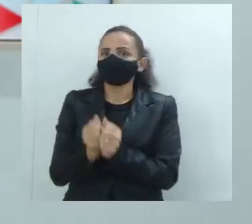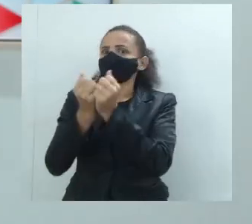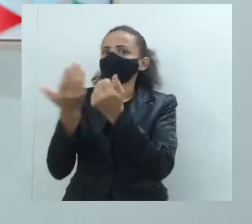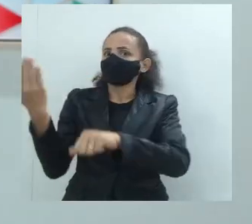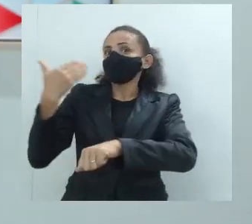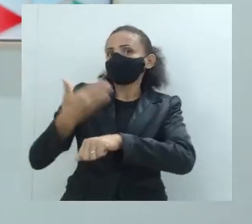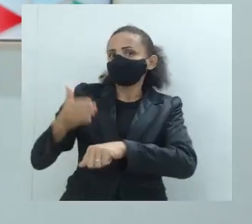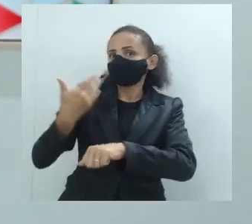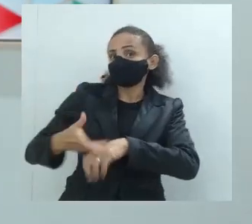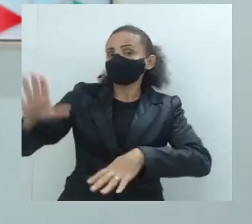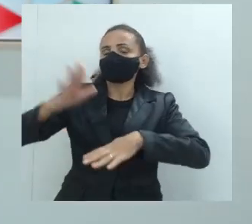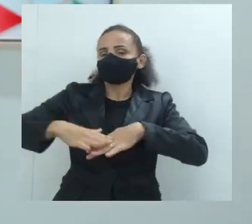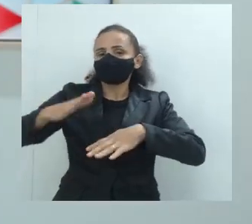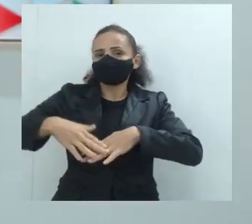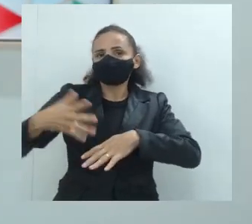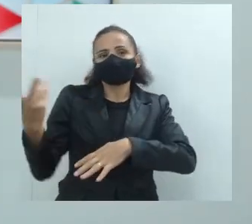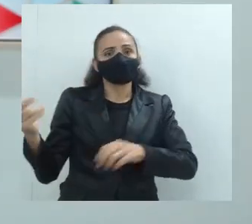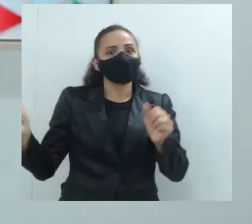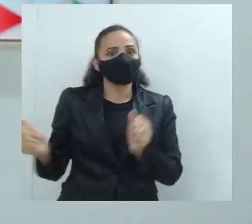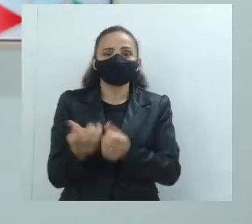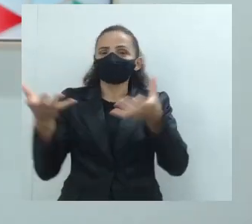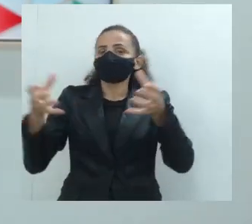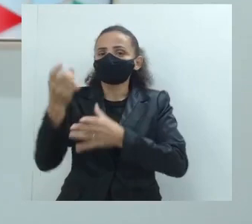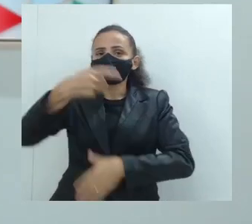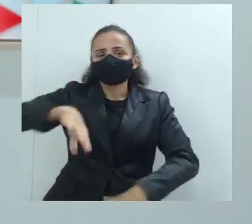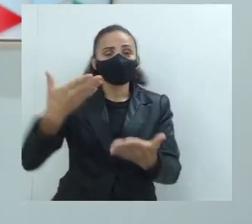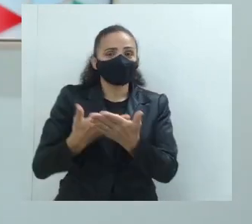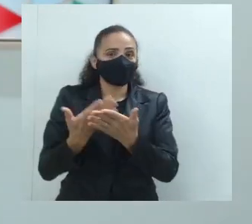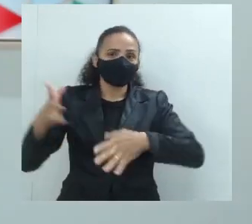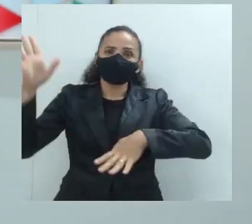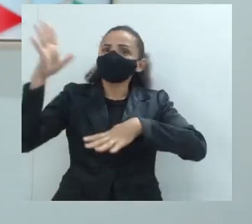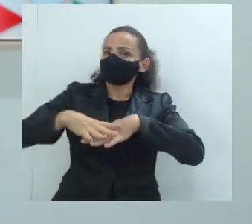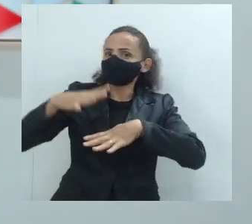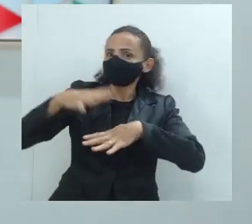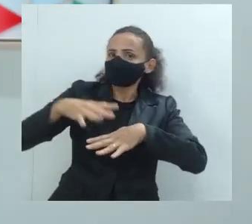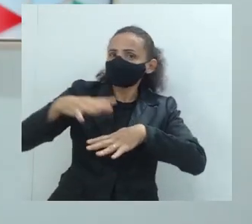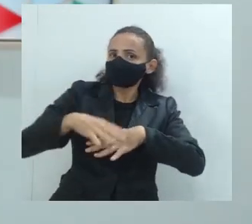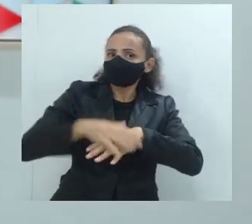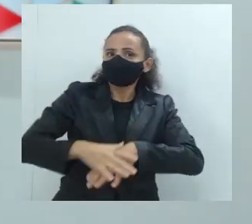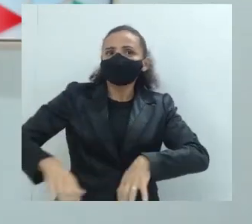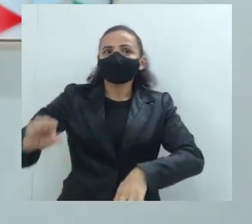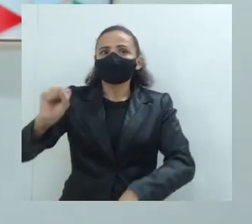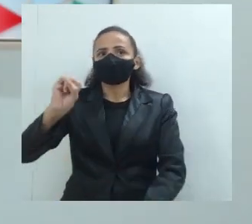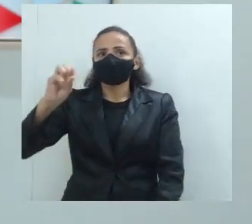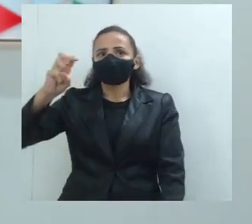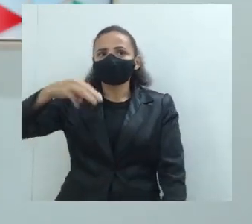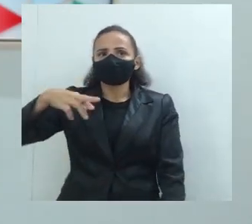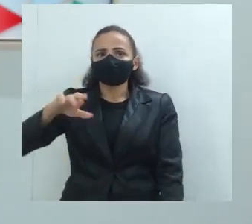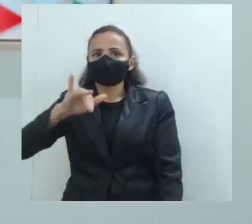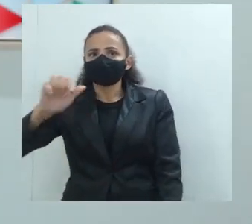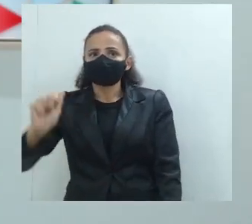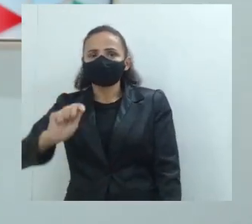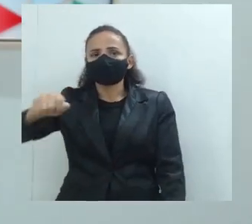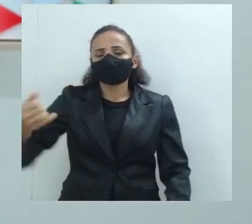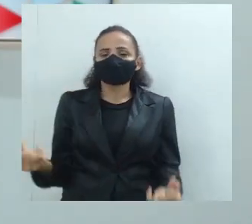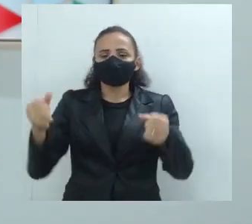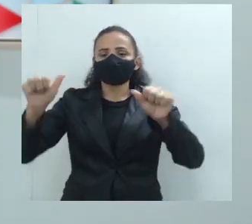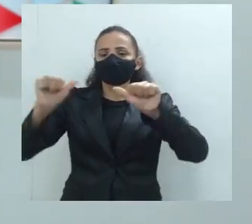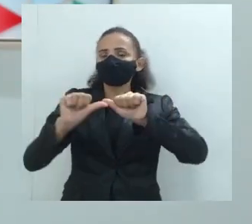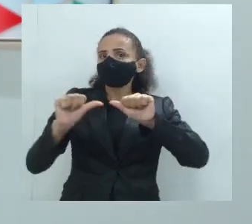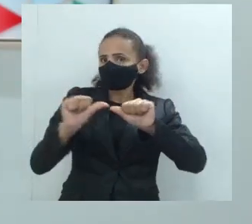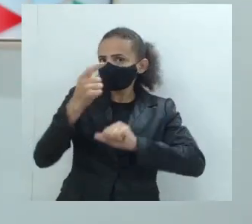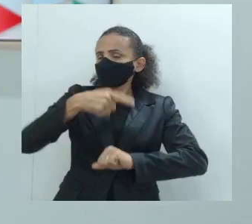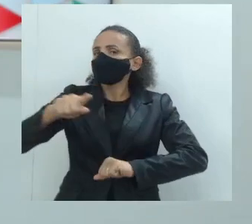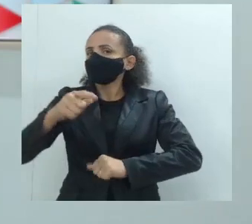está comigo o Manuel. Essa é a equipe de hoje para a aula de matemática, falar sobre simetria. Você que não está inscrito no nosso